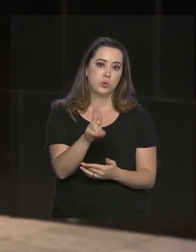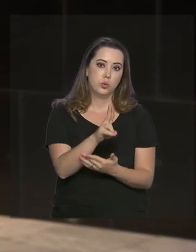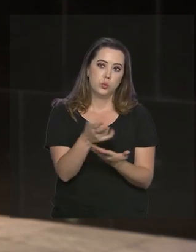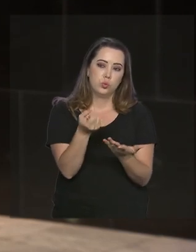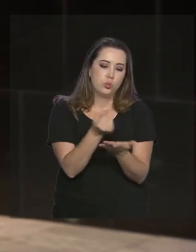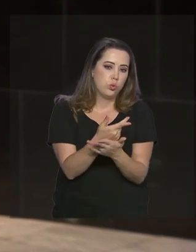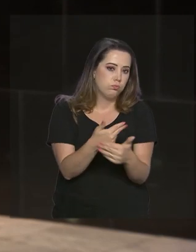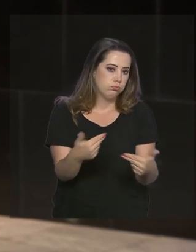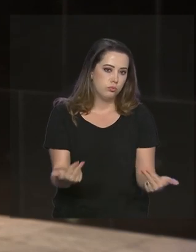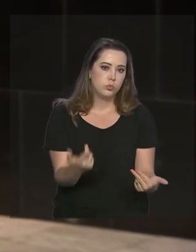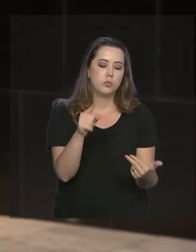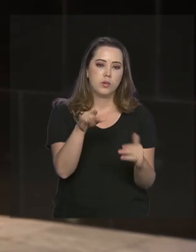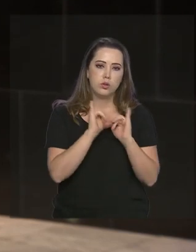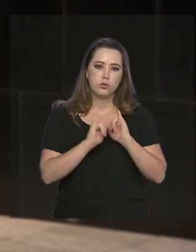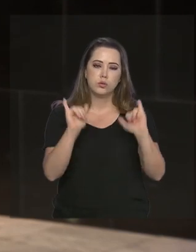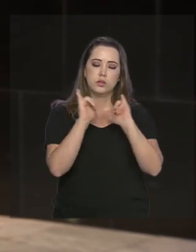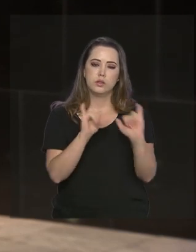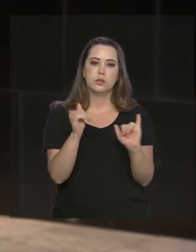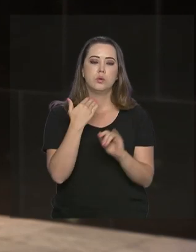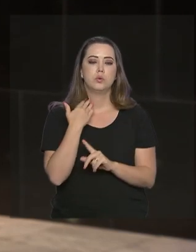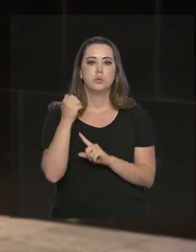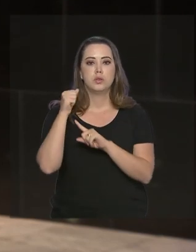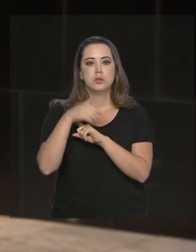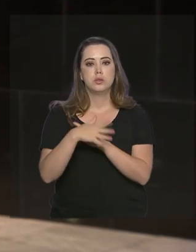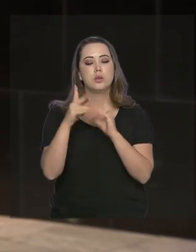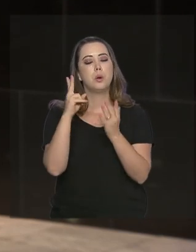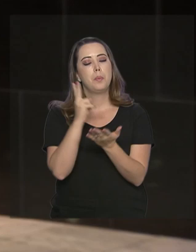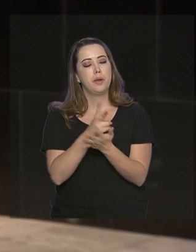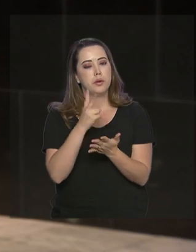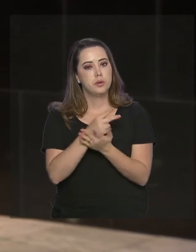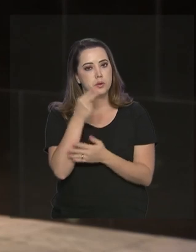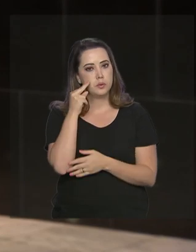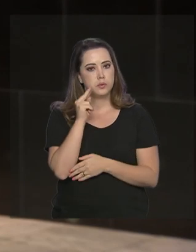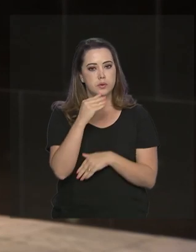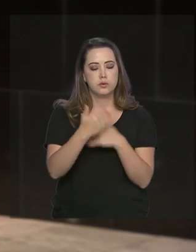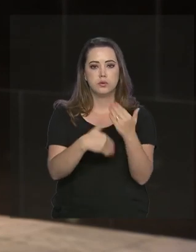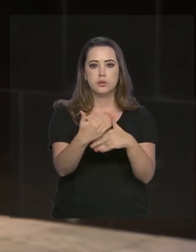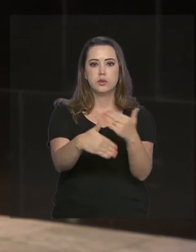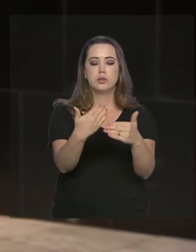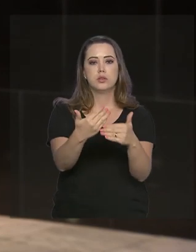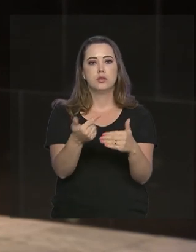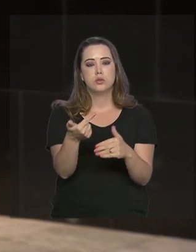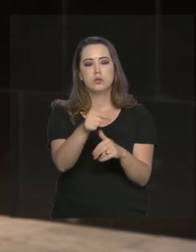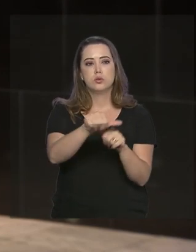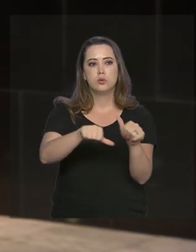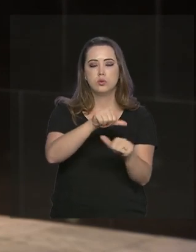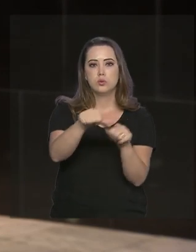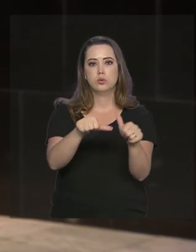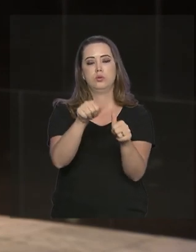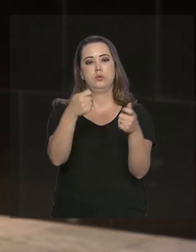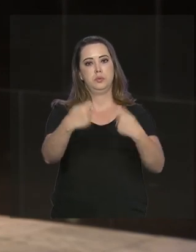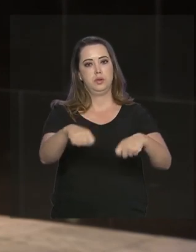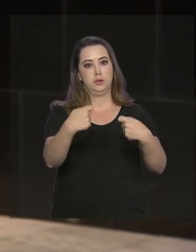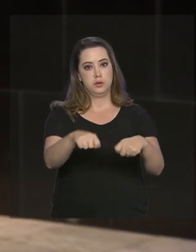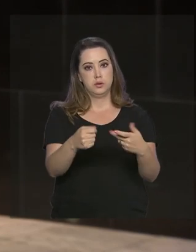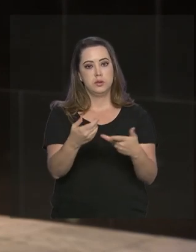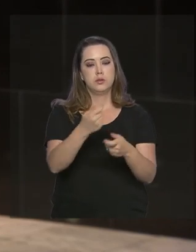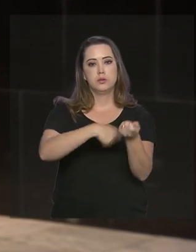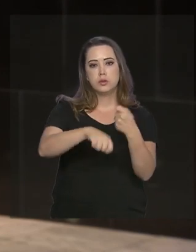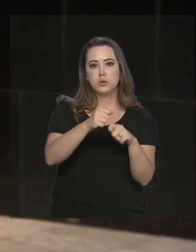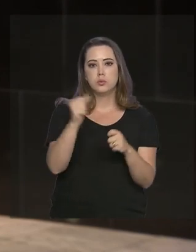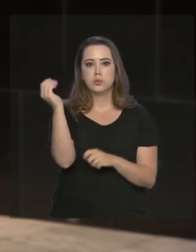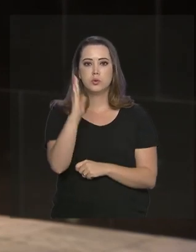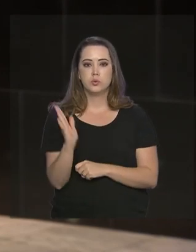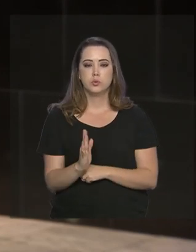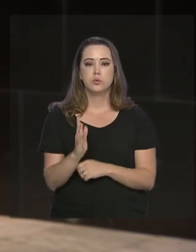Segundo a nota divulgada pelo Banco Central, mesmo considerando os avanços de reformas e ajustes necessários na economia